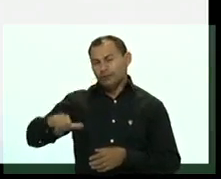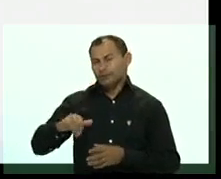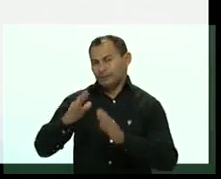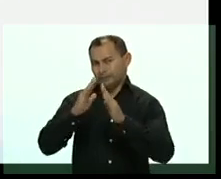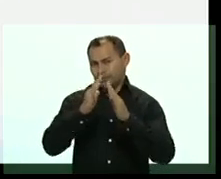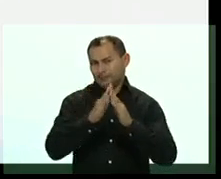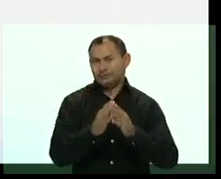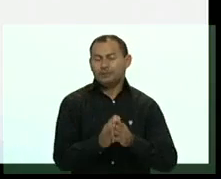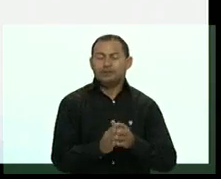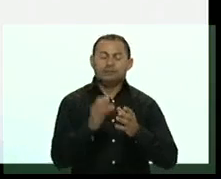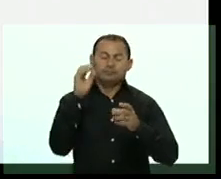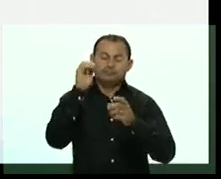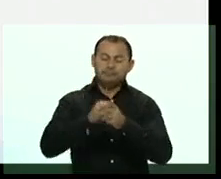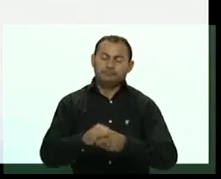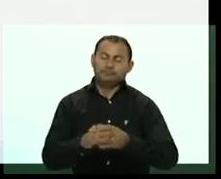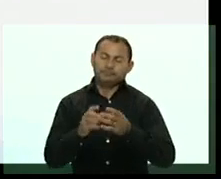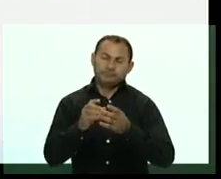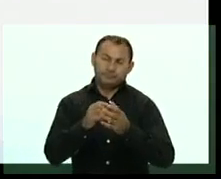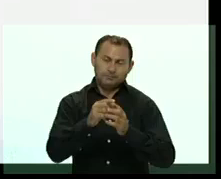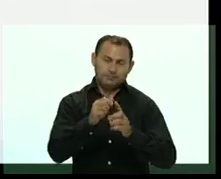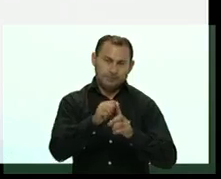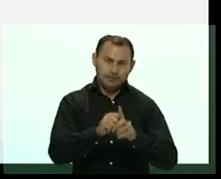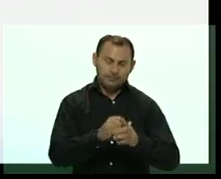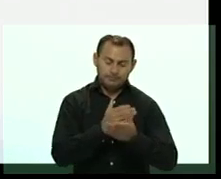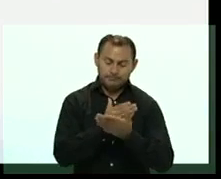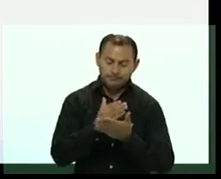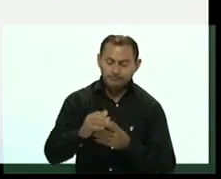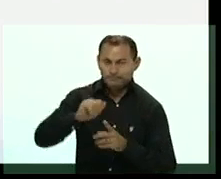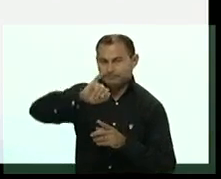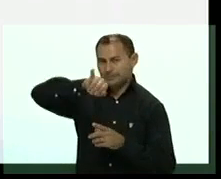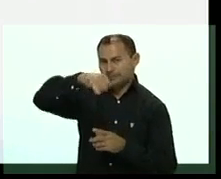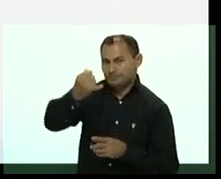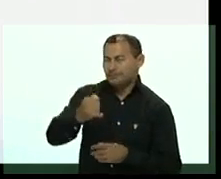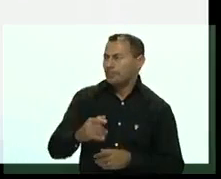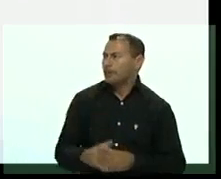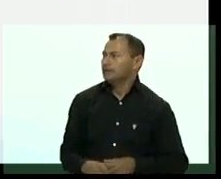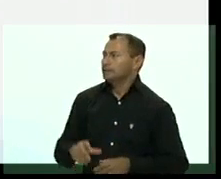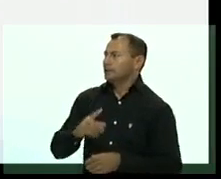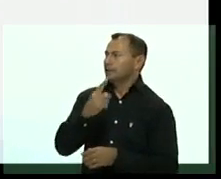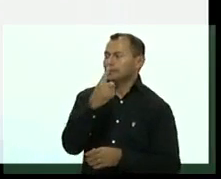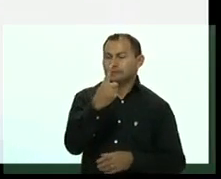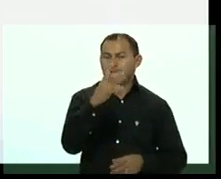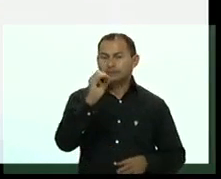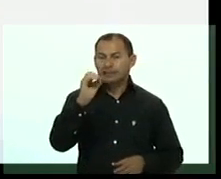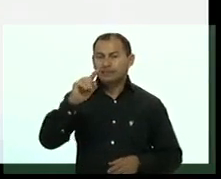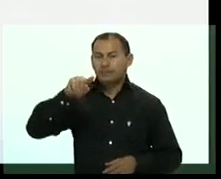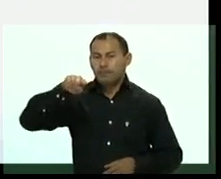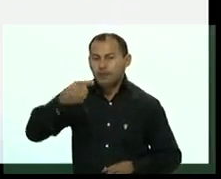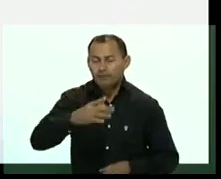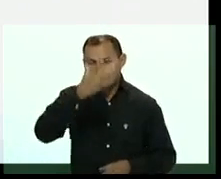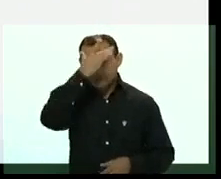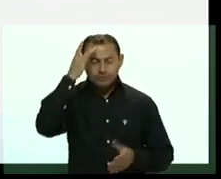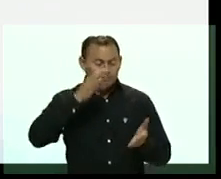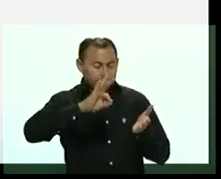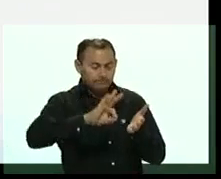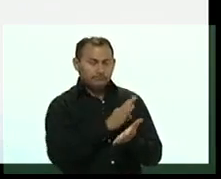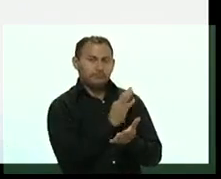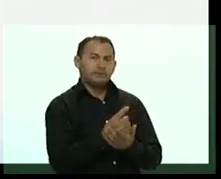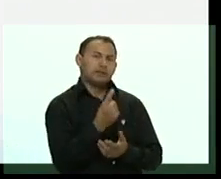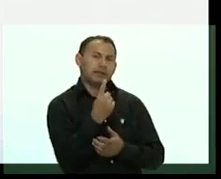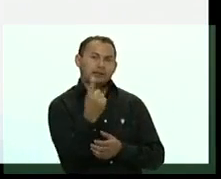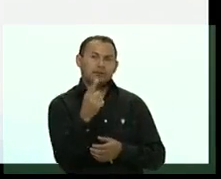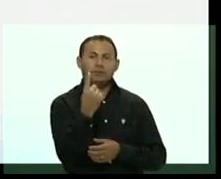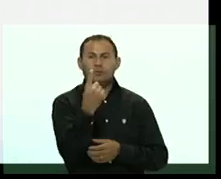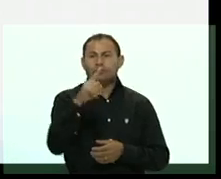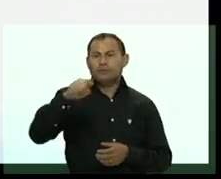né, que ela vai instalar num dado mês, e no início de janeiro ele tinha 100 mil assinantes, cada um aí com